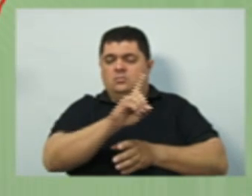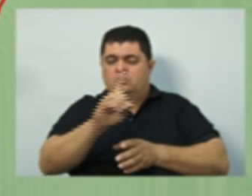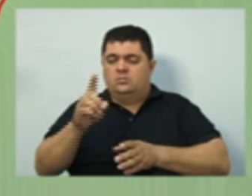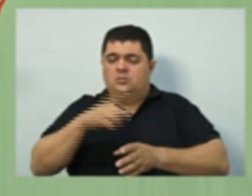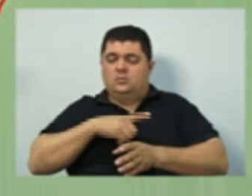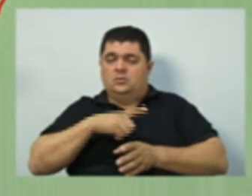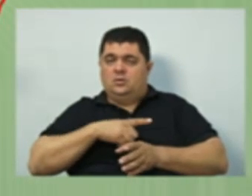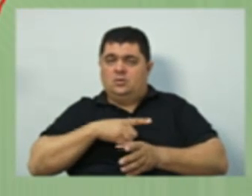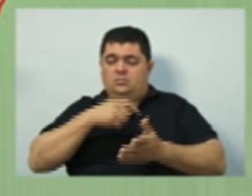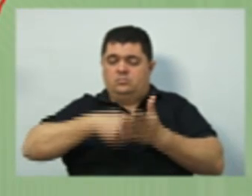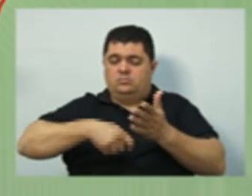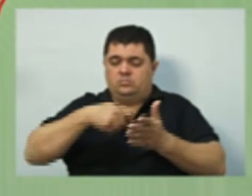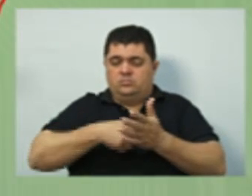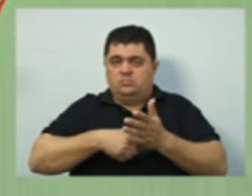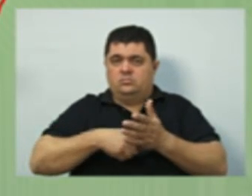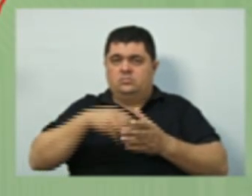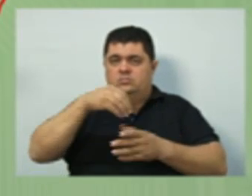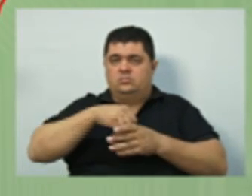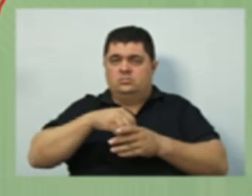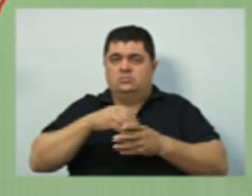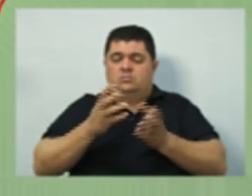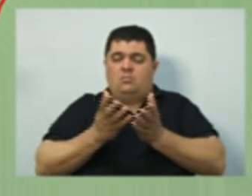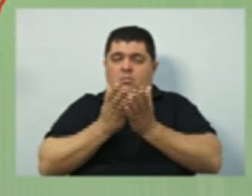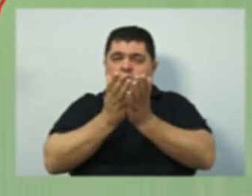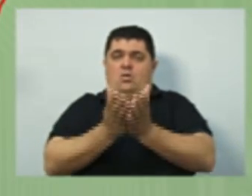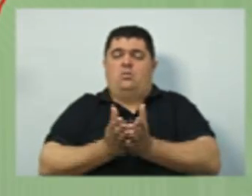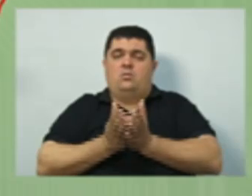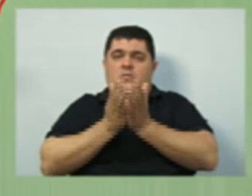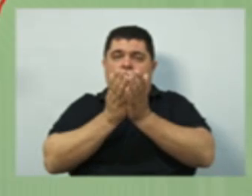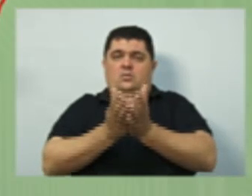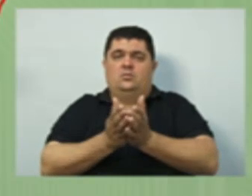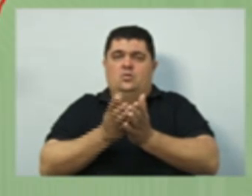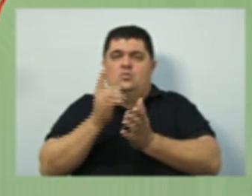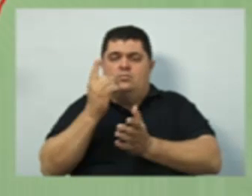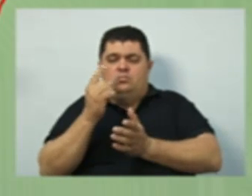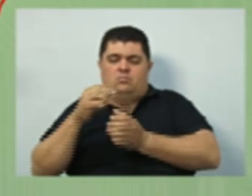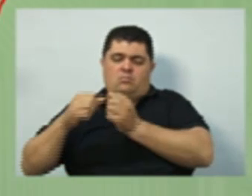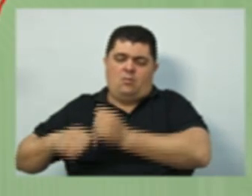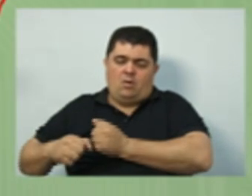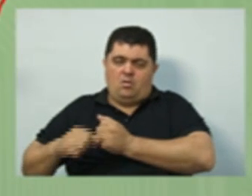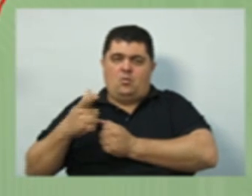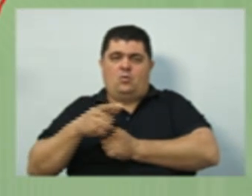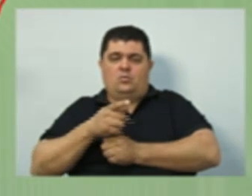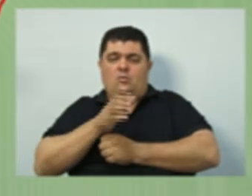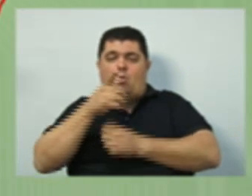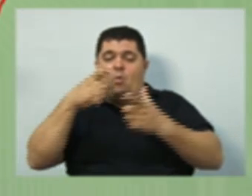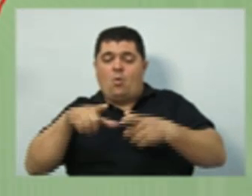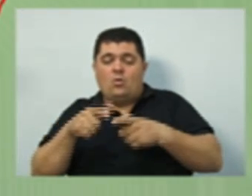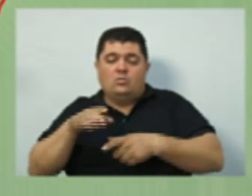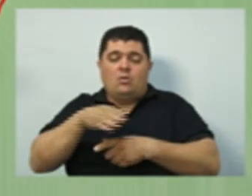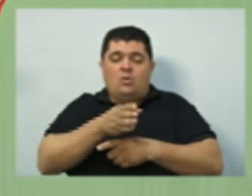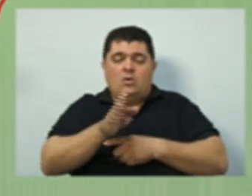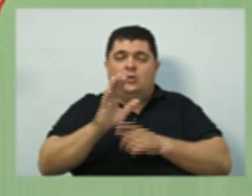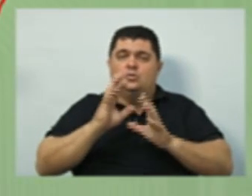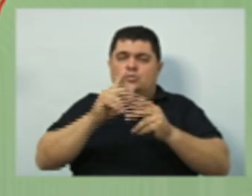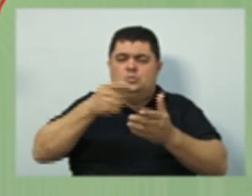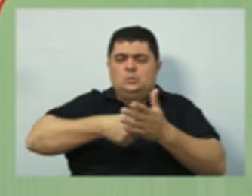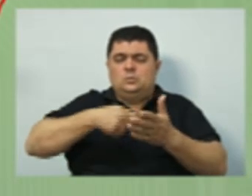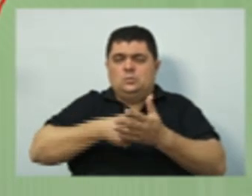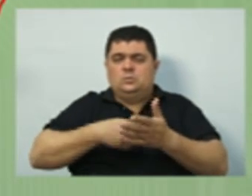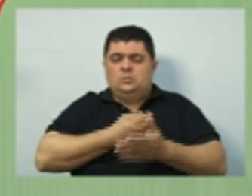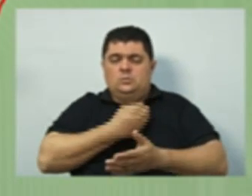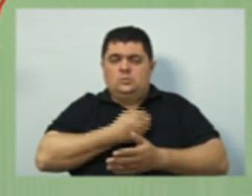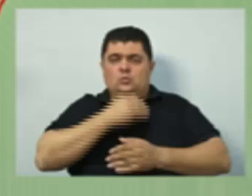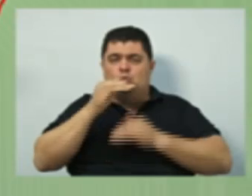dentro deste barco, desta vida, um rema, outro guia e todo mundo lutando para sobreviver no